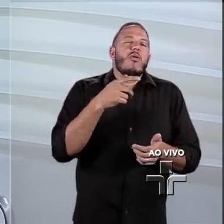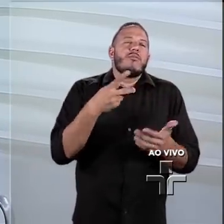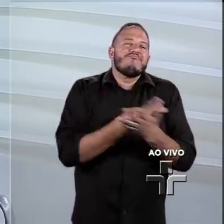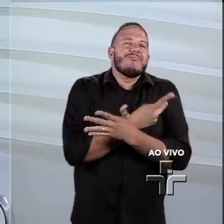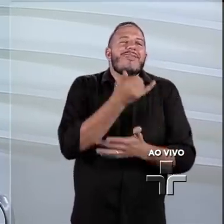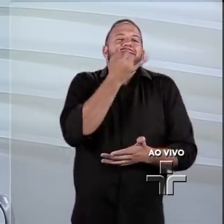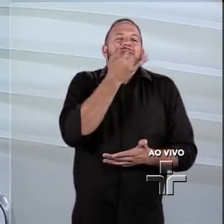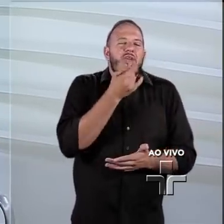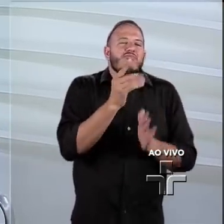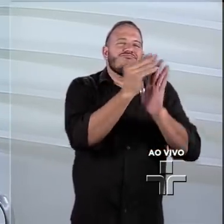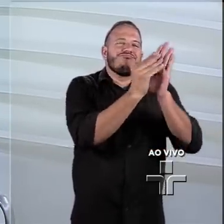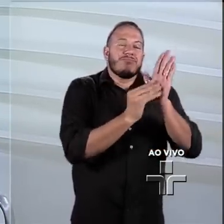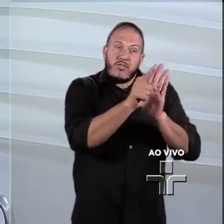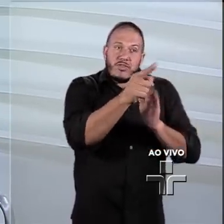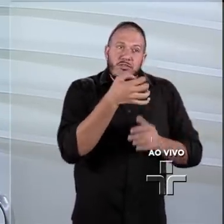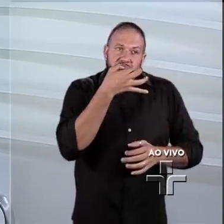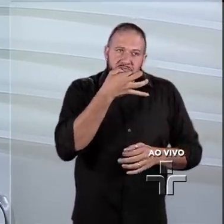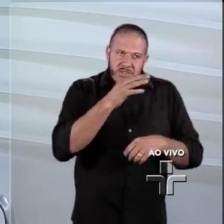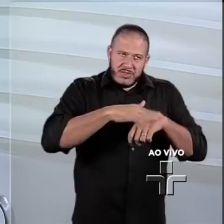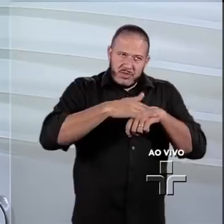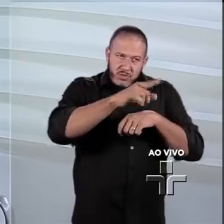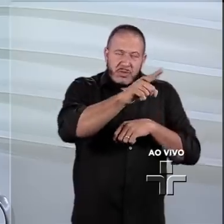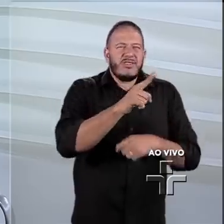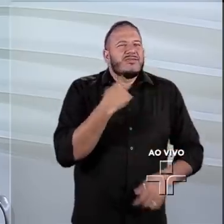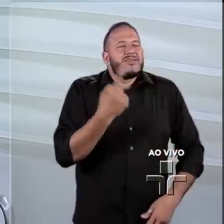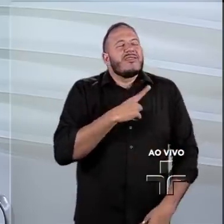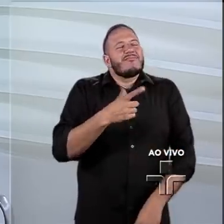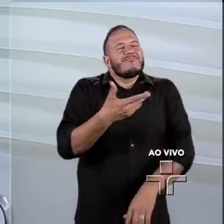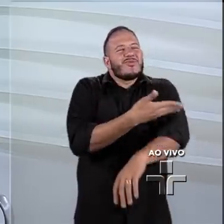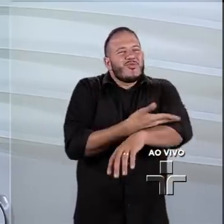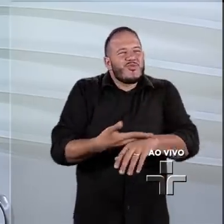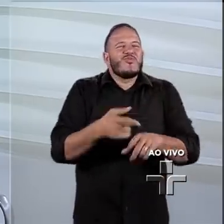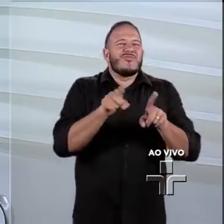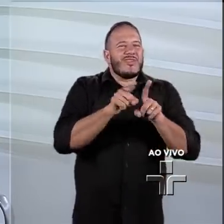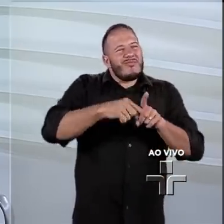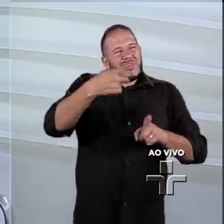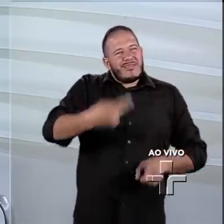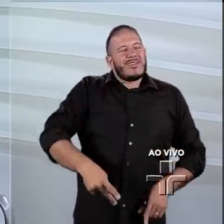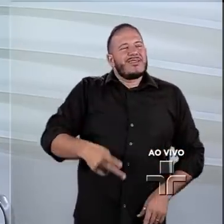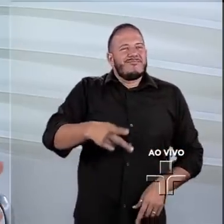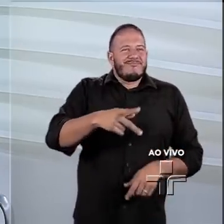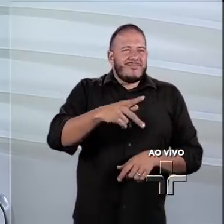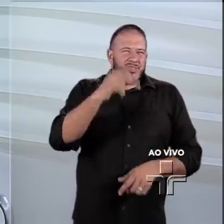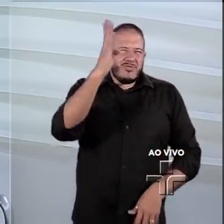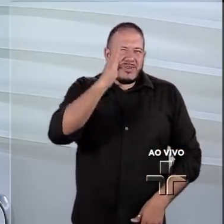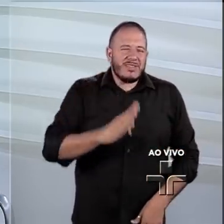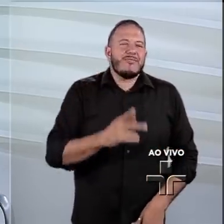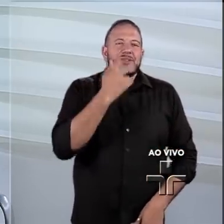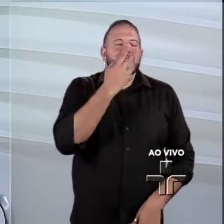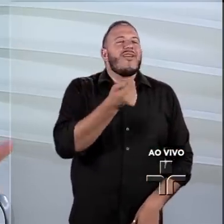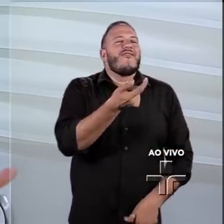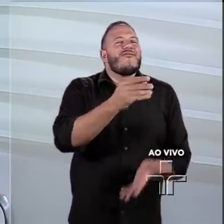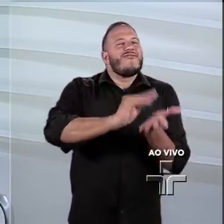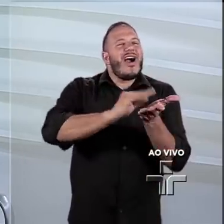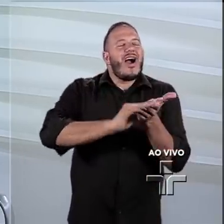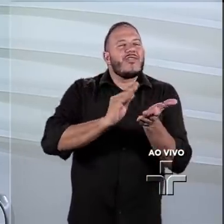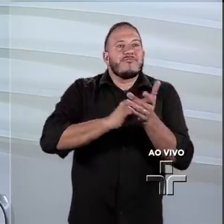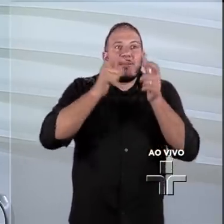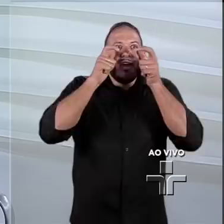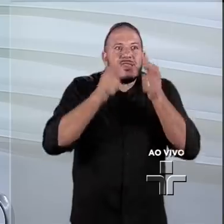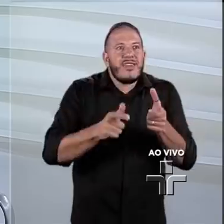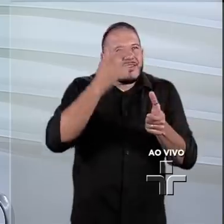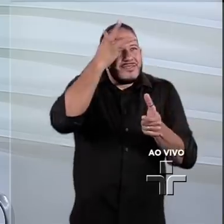Então, a gente tem essa cultura também no país de ausência de participação, ausência